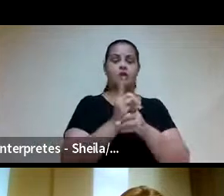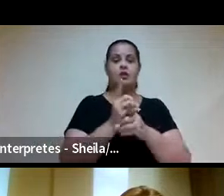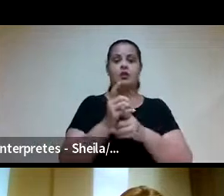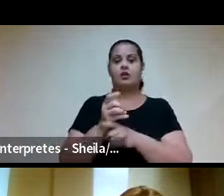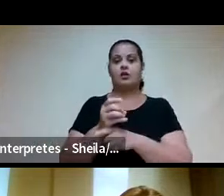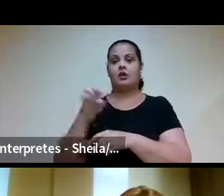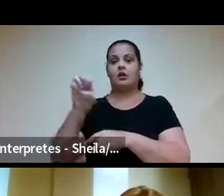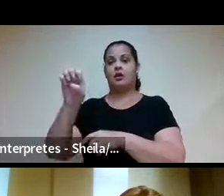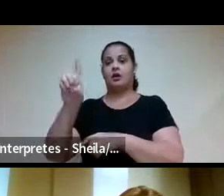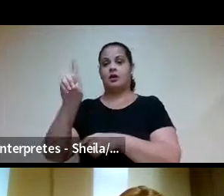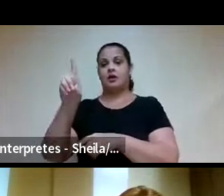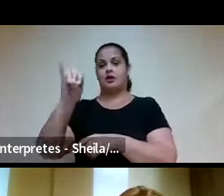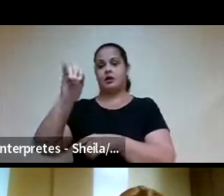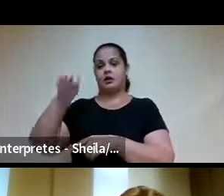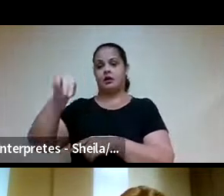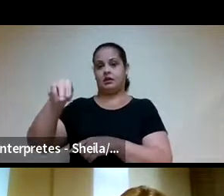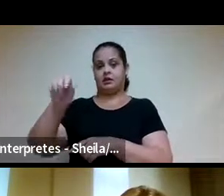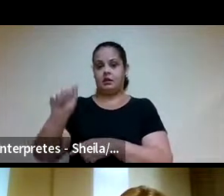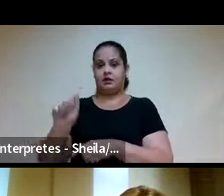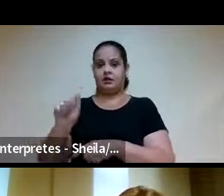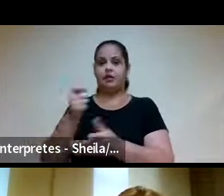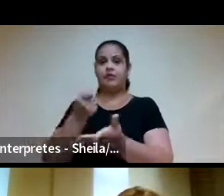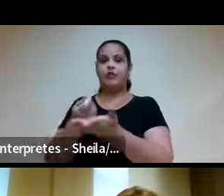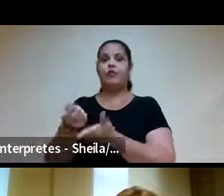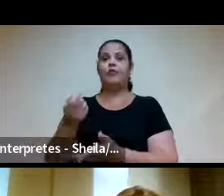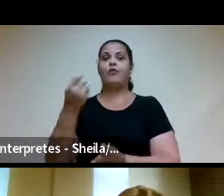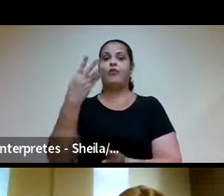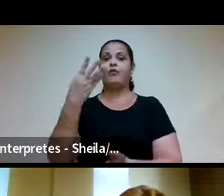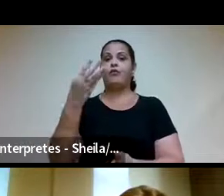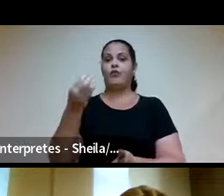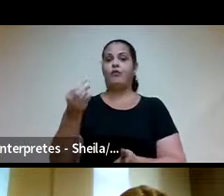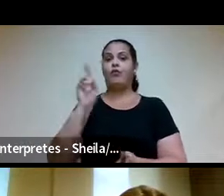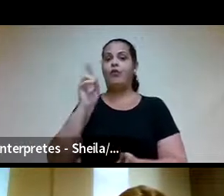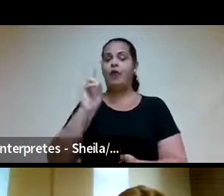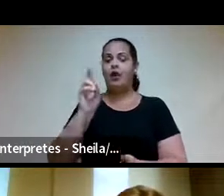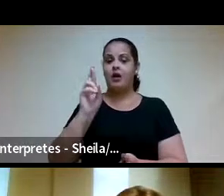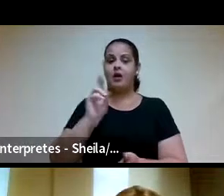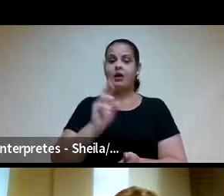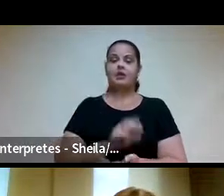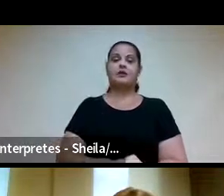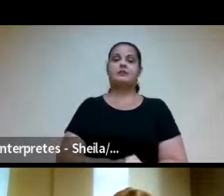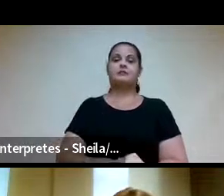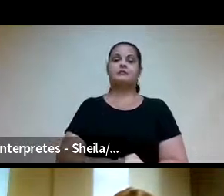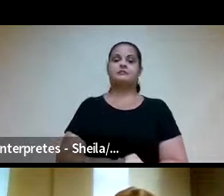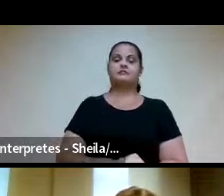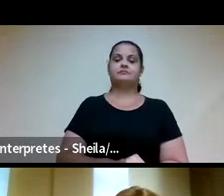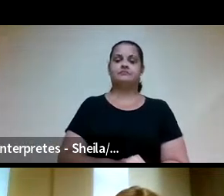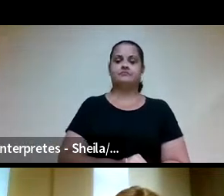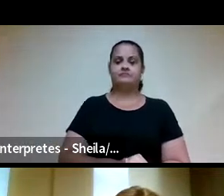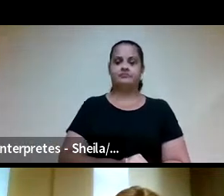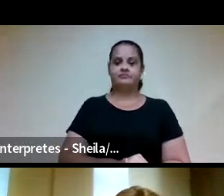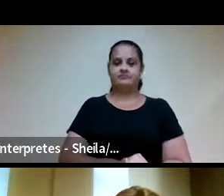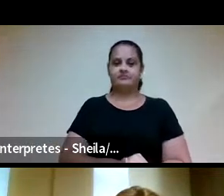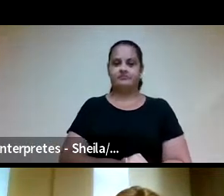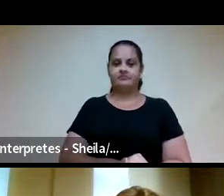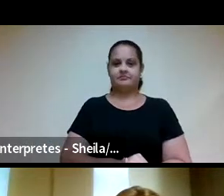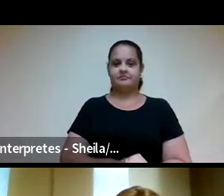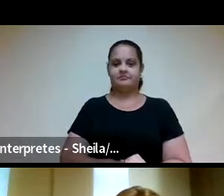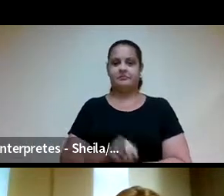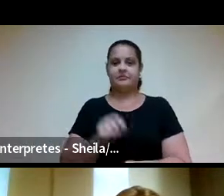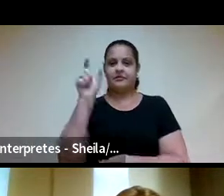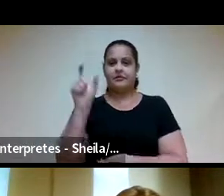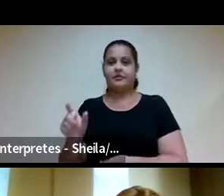um dinheiro a ela, não falou nem valor, isso foi dito, ficou claro também na audiência, foi dado R$40. E a tese do hora recorrente é que